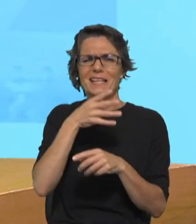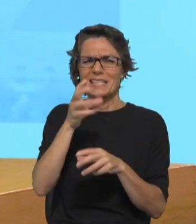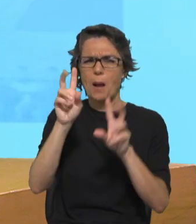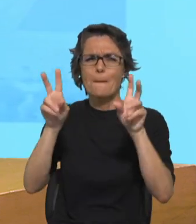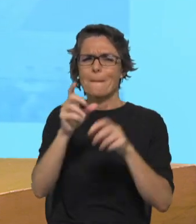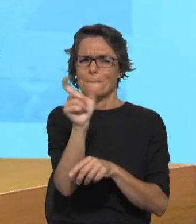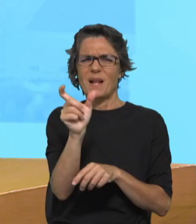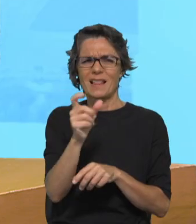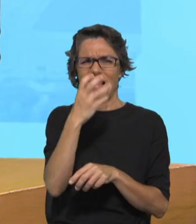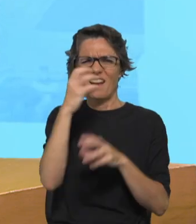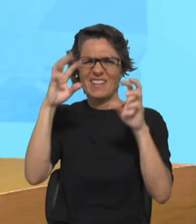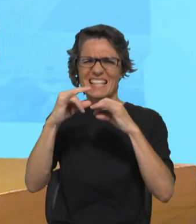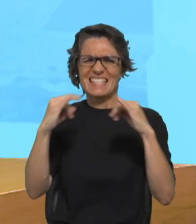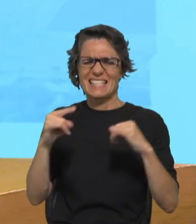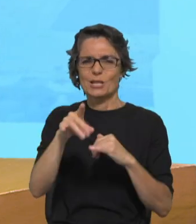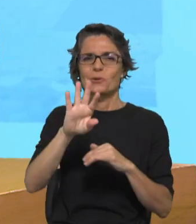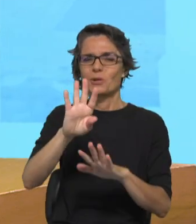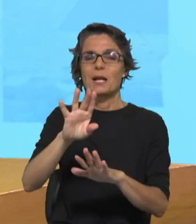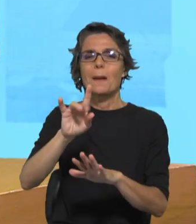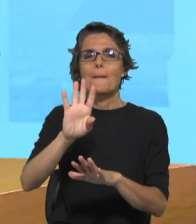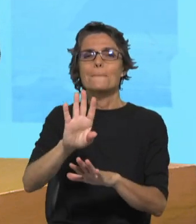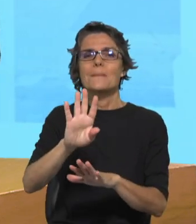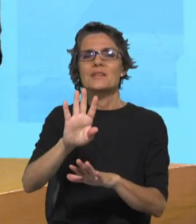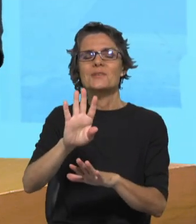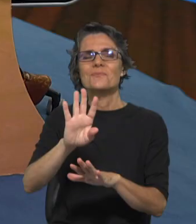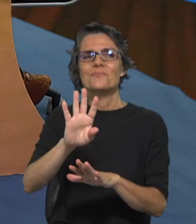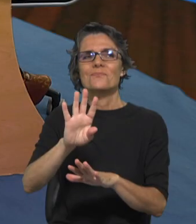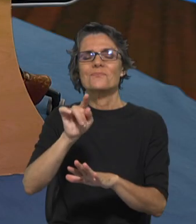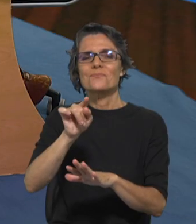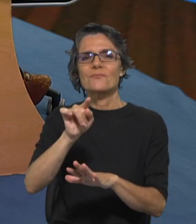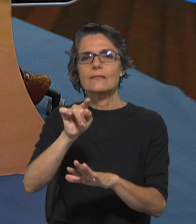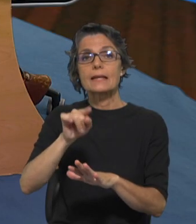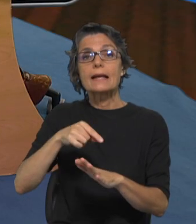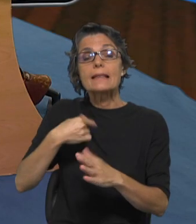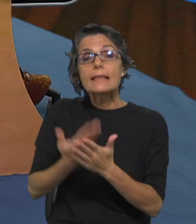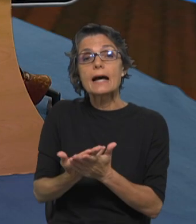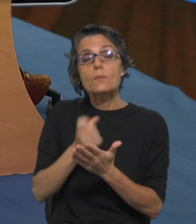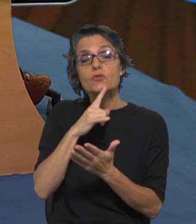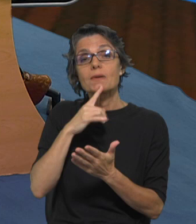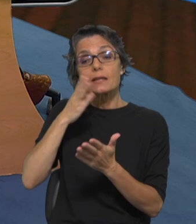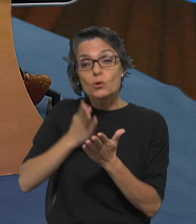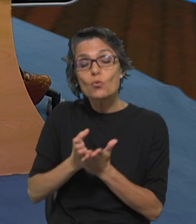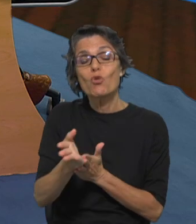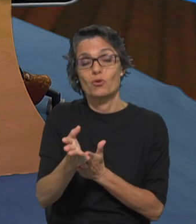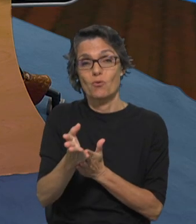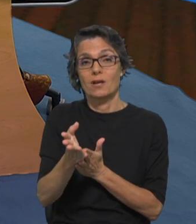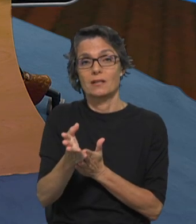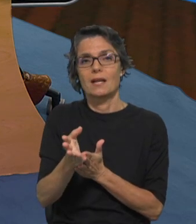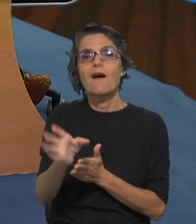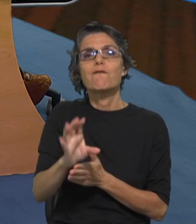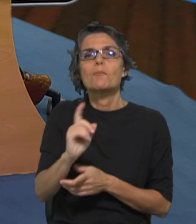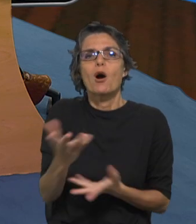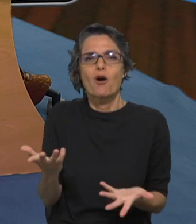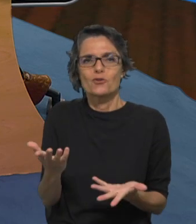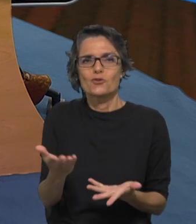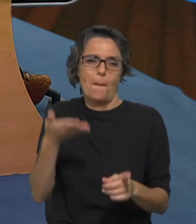dizia. Isto depois tem que haver continuidade, não é? E a continuidade, qual é a continuidade? É justamente assumir uma